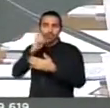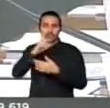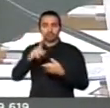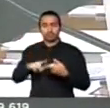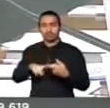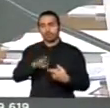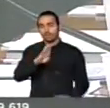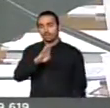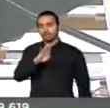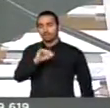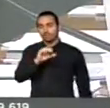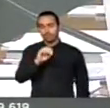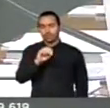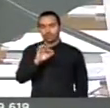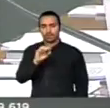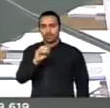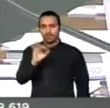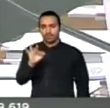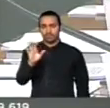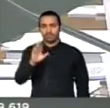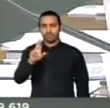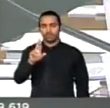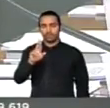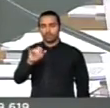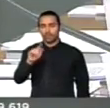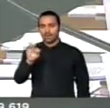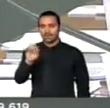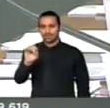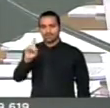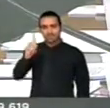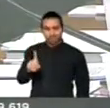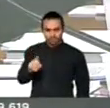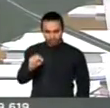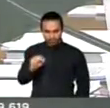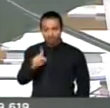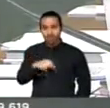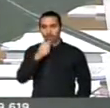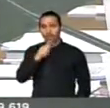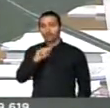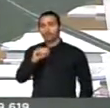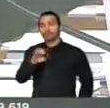Rights, que foi de um governo de